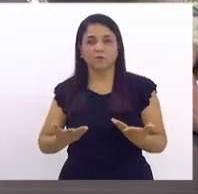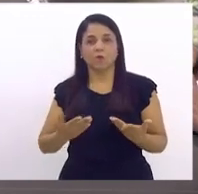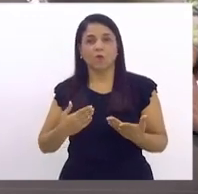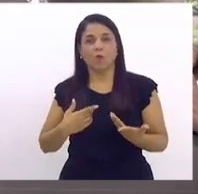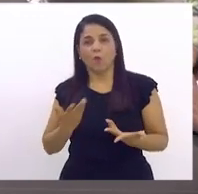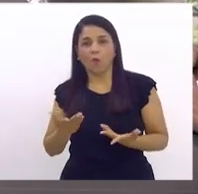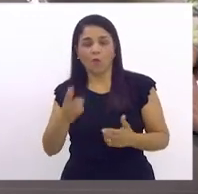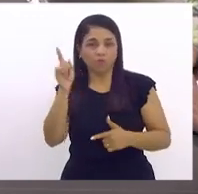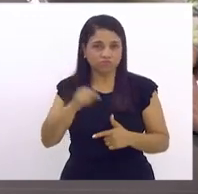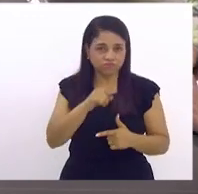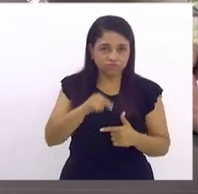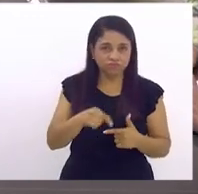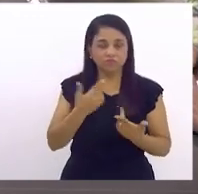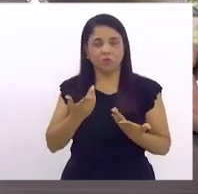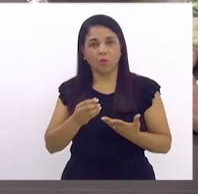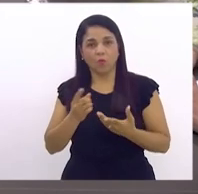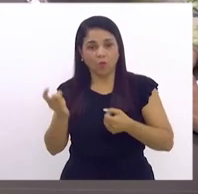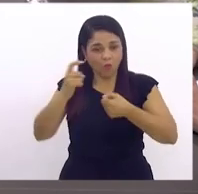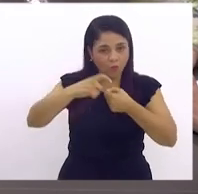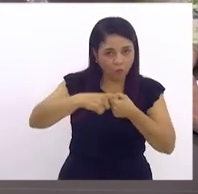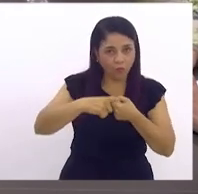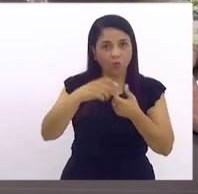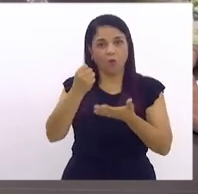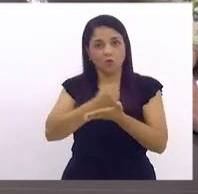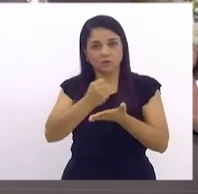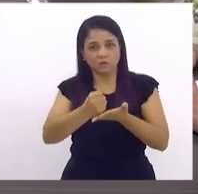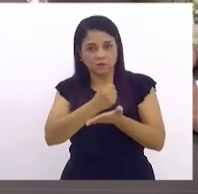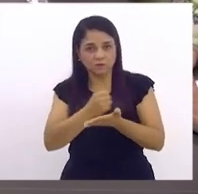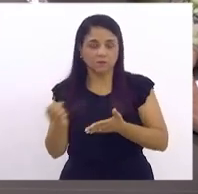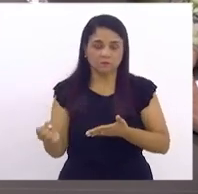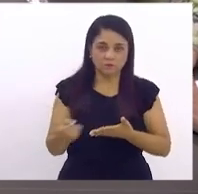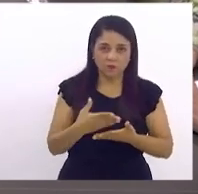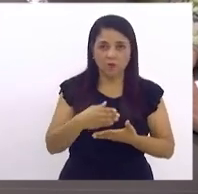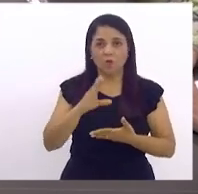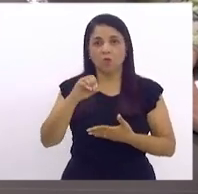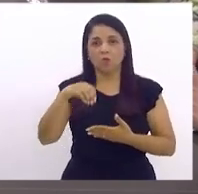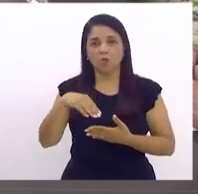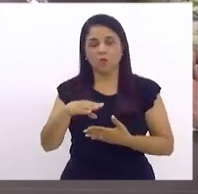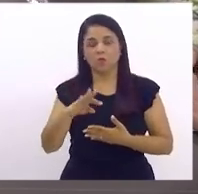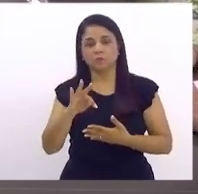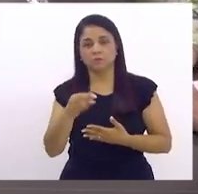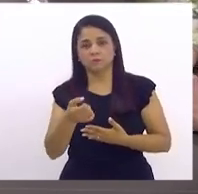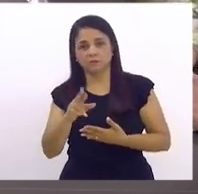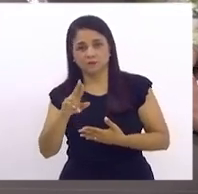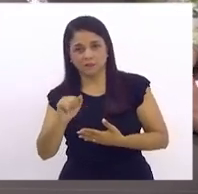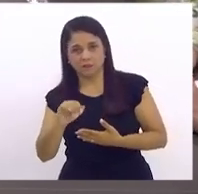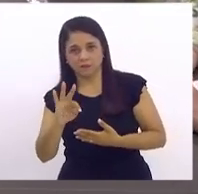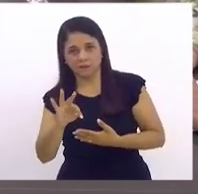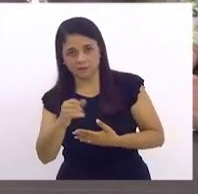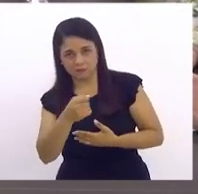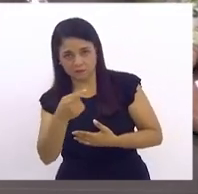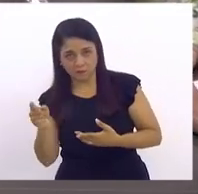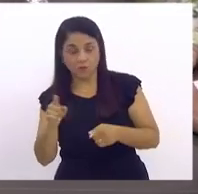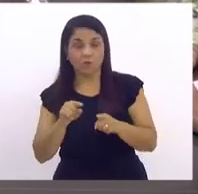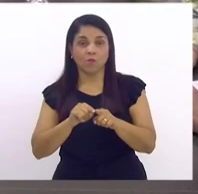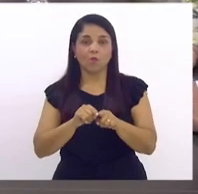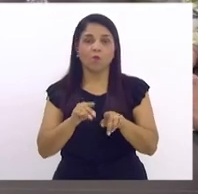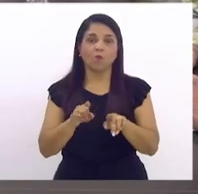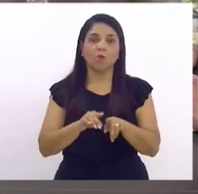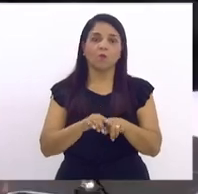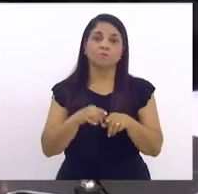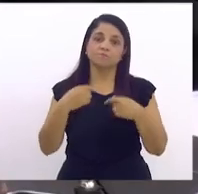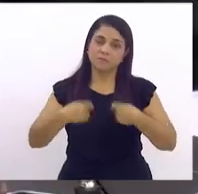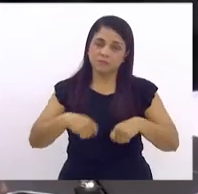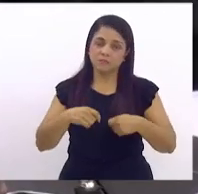alienação, concessão, renovação de contrato de concessão, outorga, tudo isso tem que ser por autorizativo da Assembleia